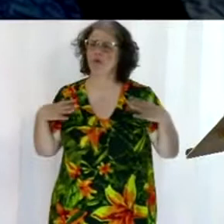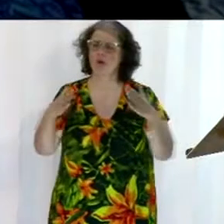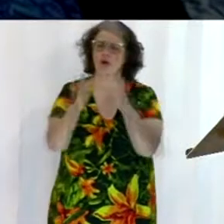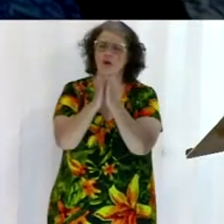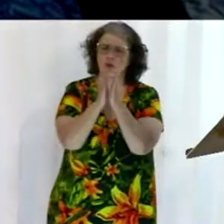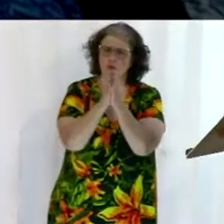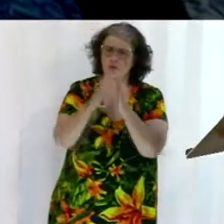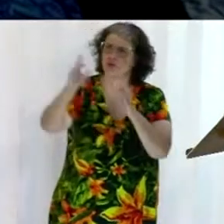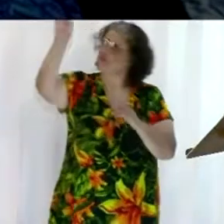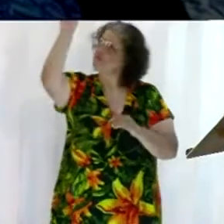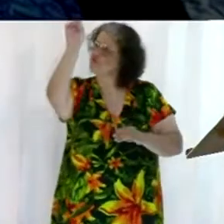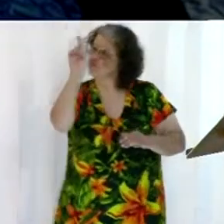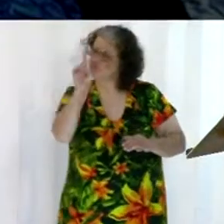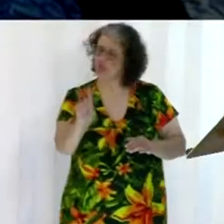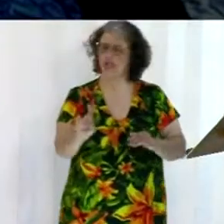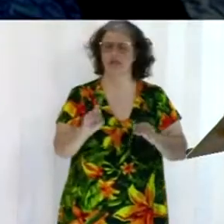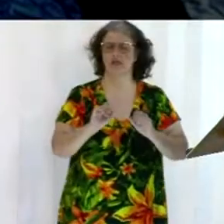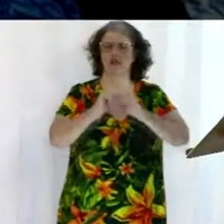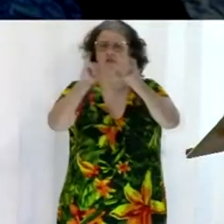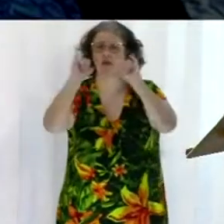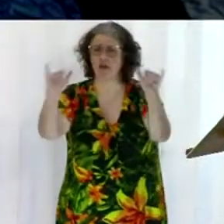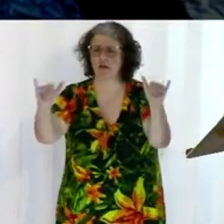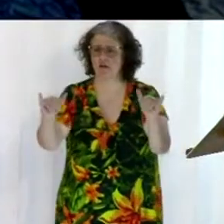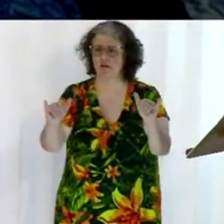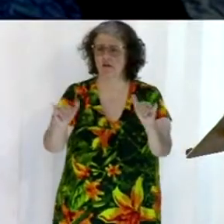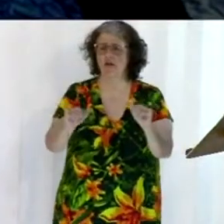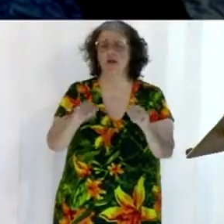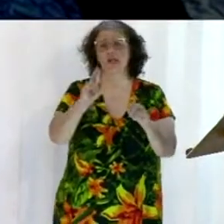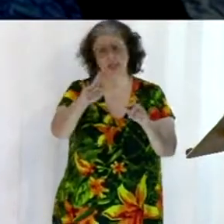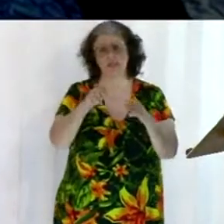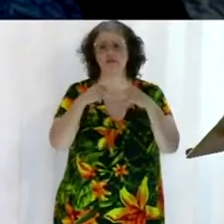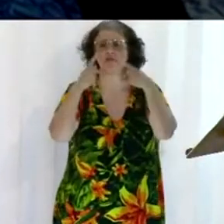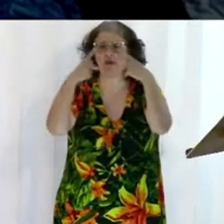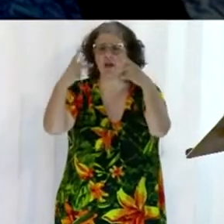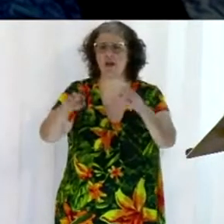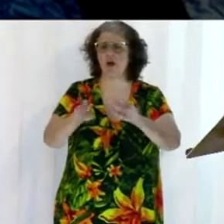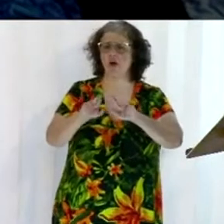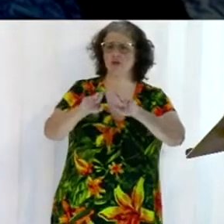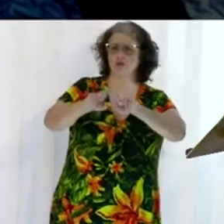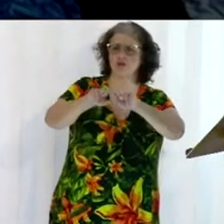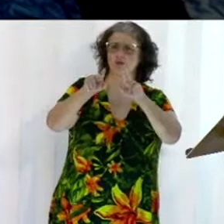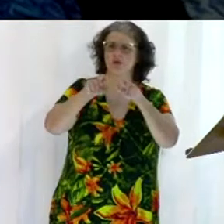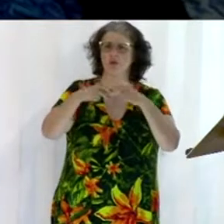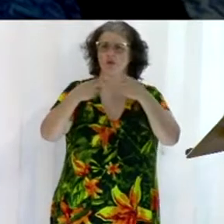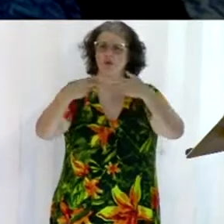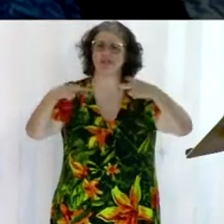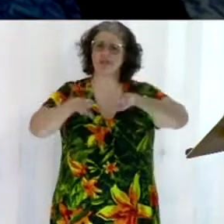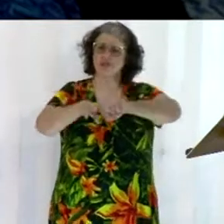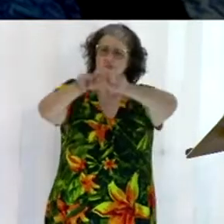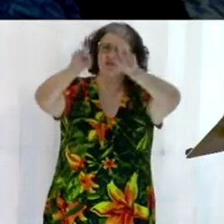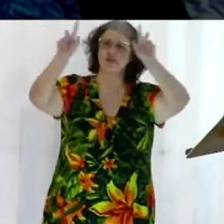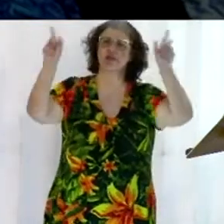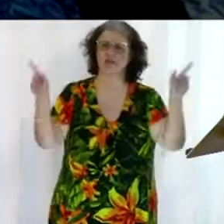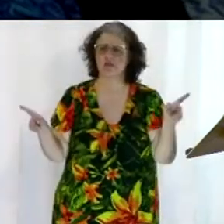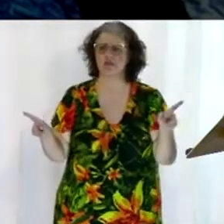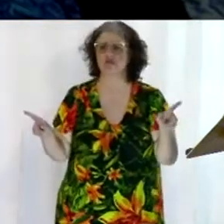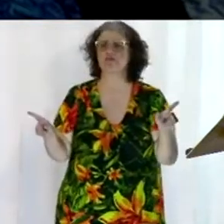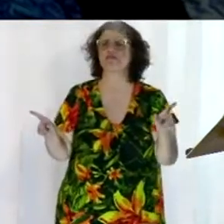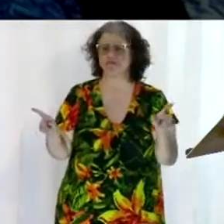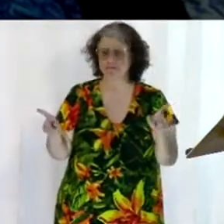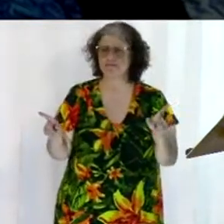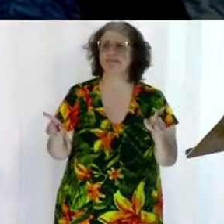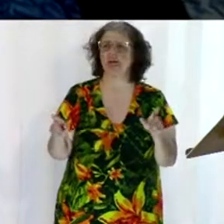além do que vos temos pregado, seja anátema. Assim, como já dissemos e